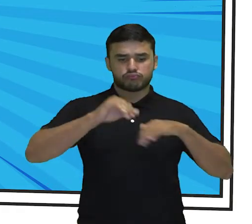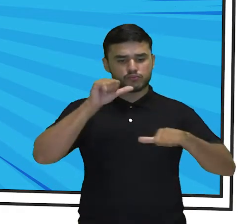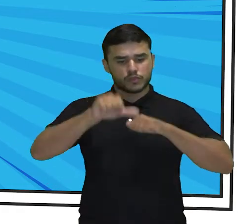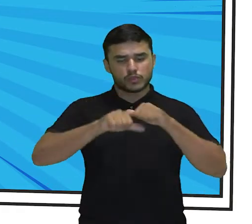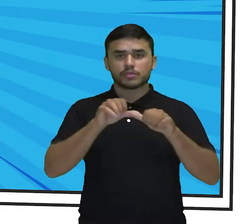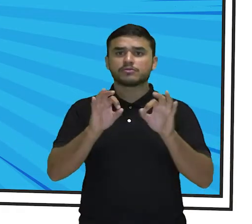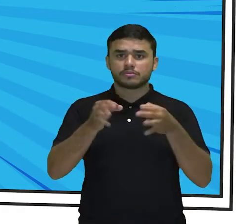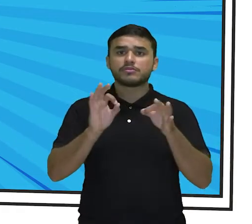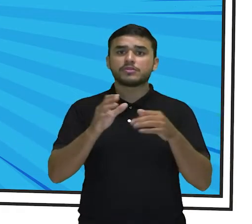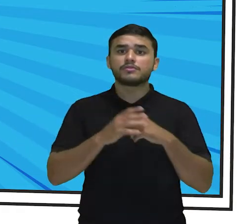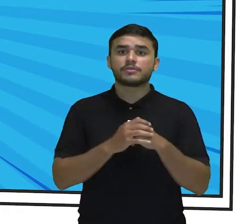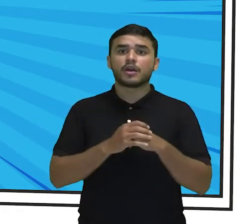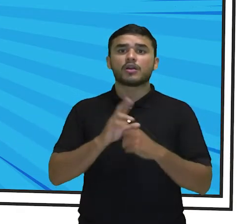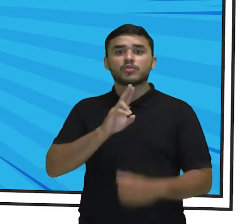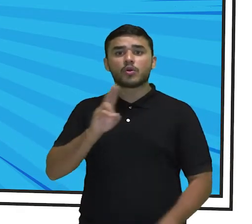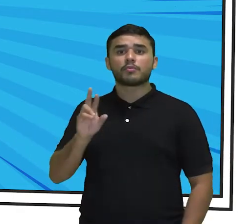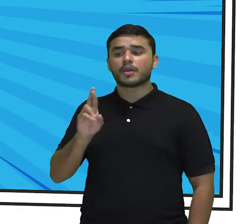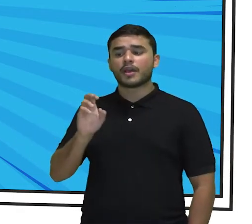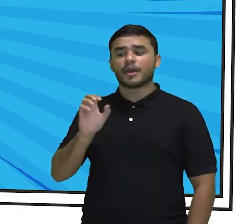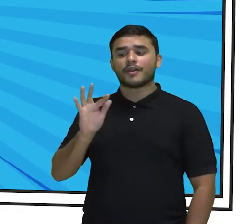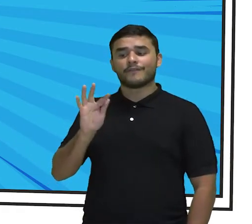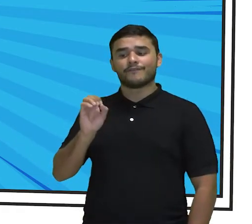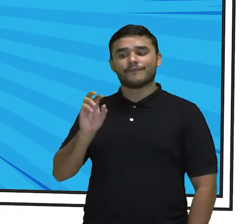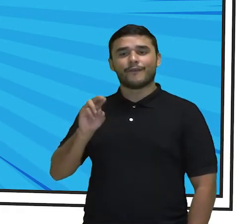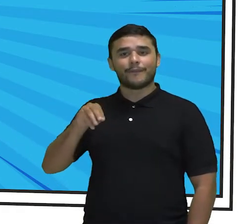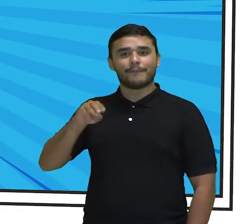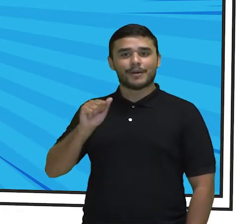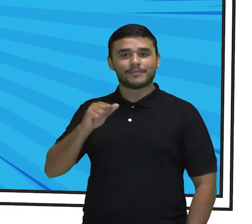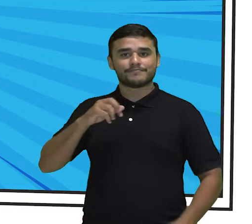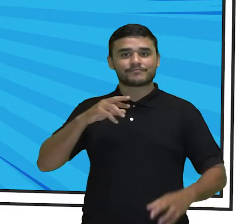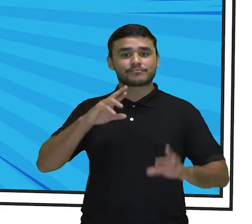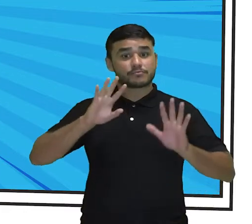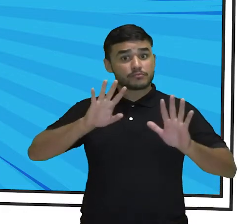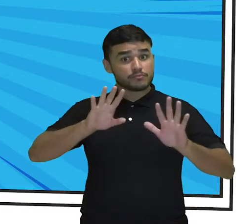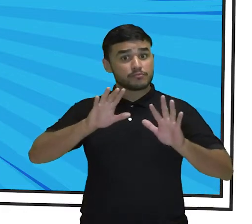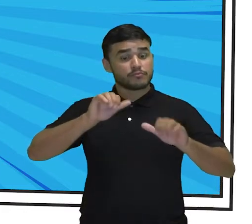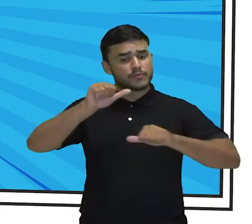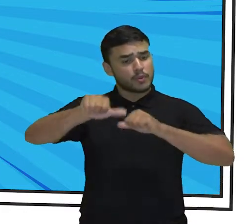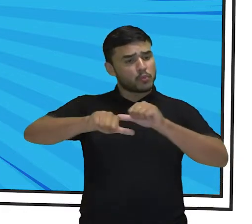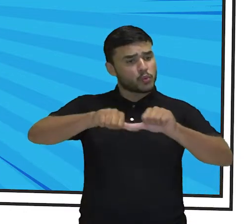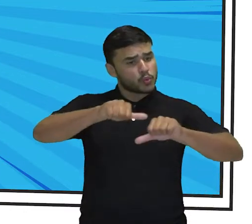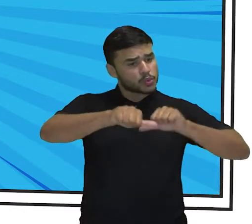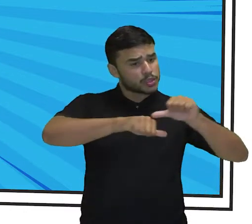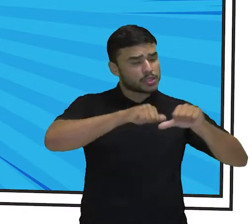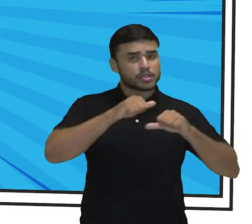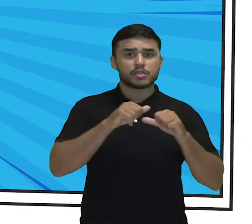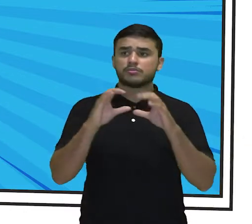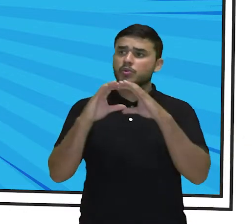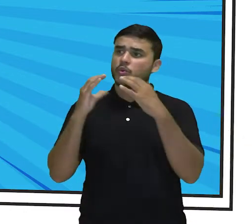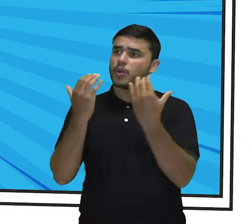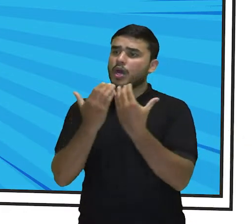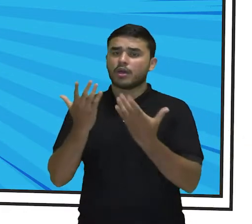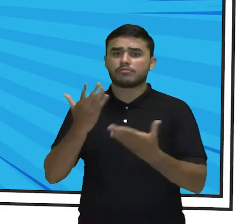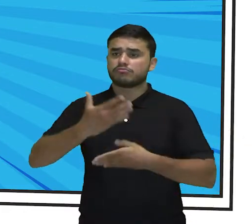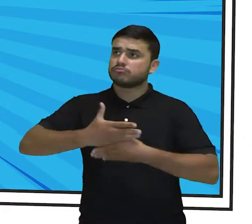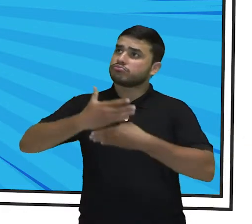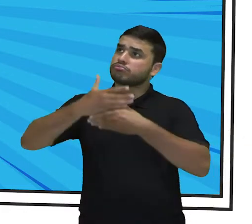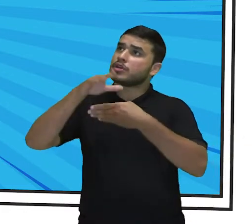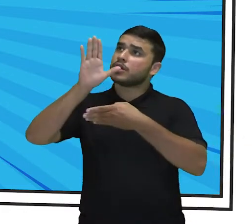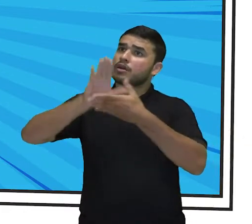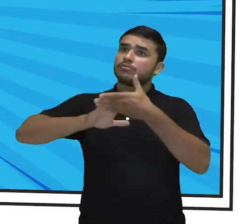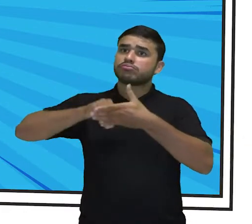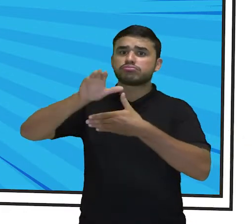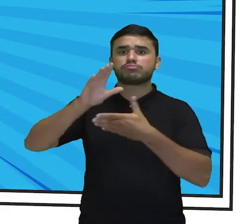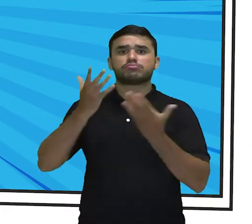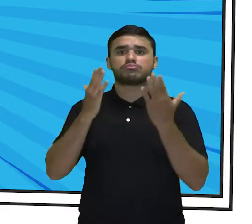de ajuste em banheiros, na sala, nos quartos, trocar um revestimento, mudar ali uma